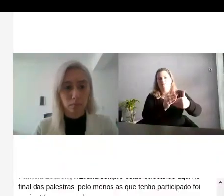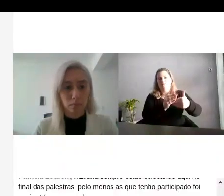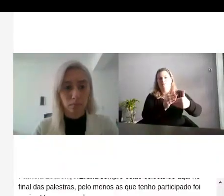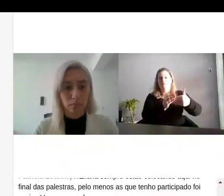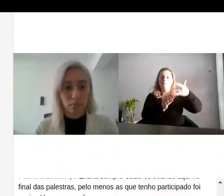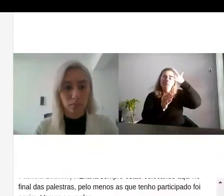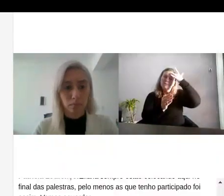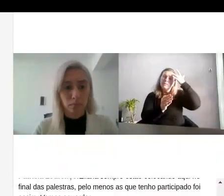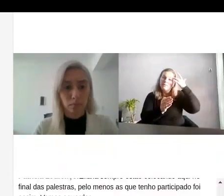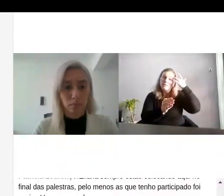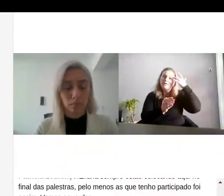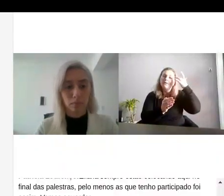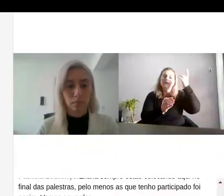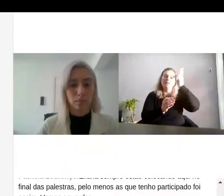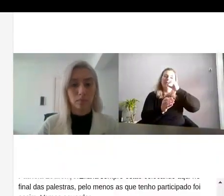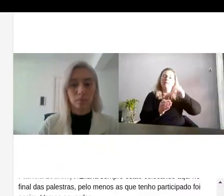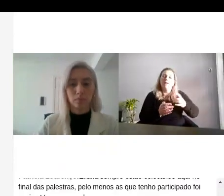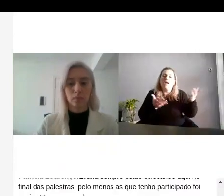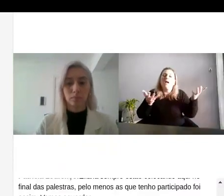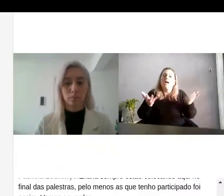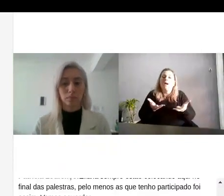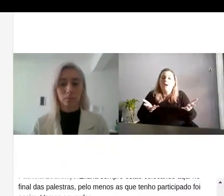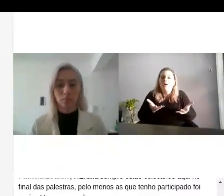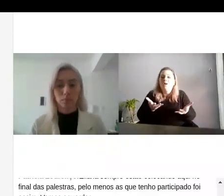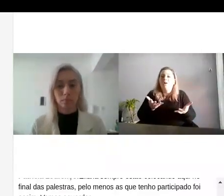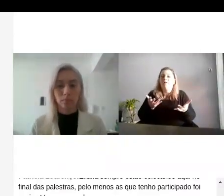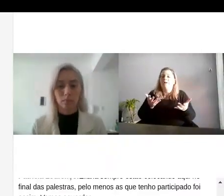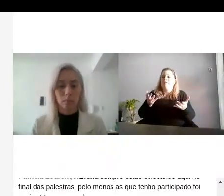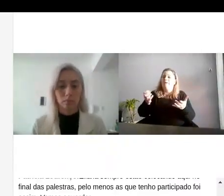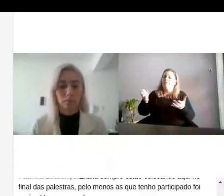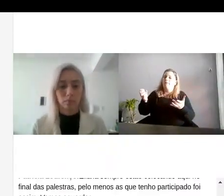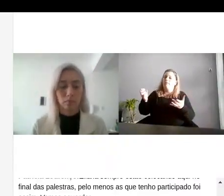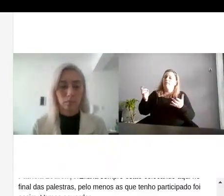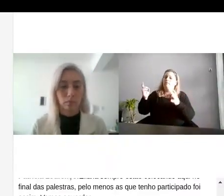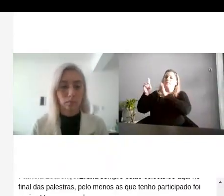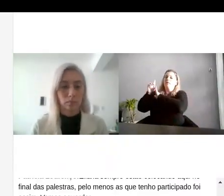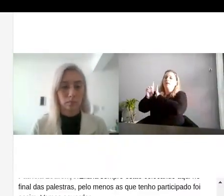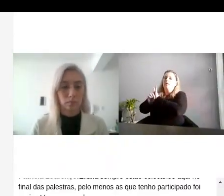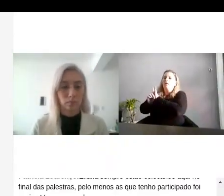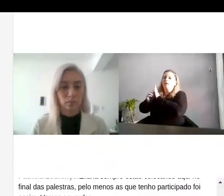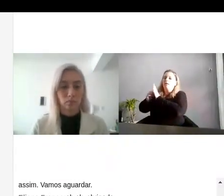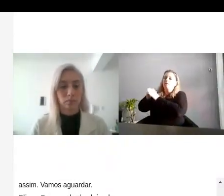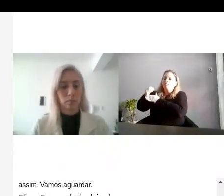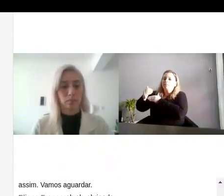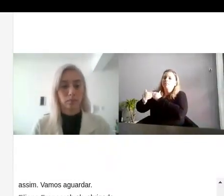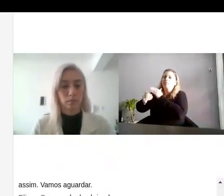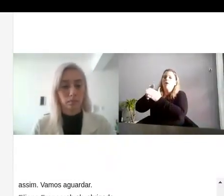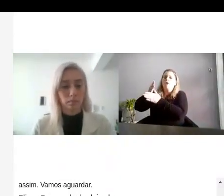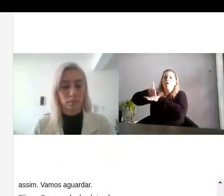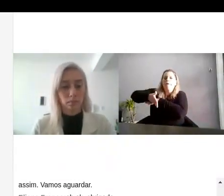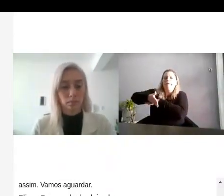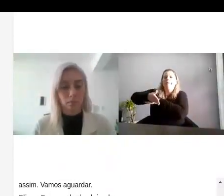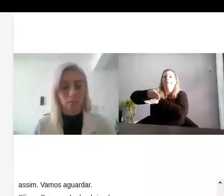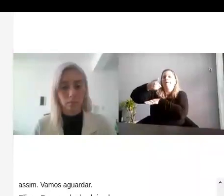nessa década ou na década passada estão já na academia, começando a